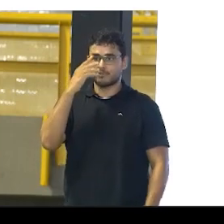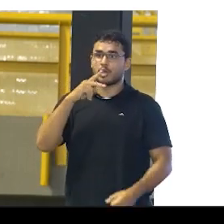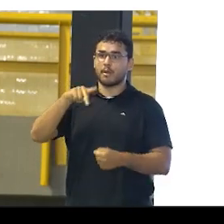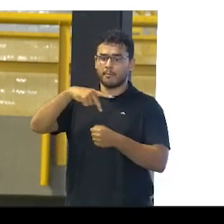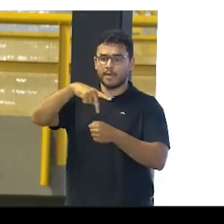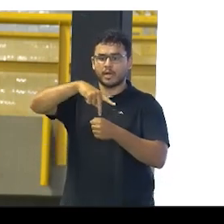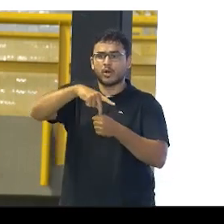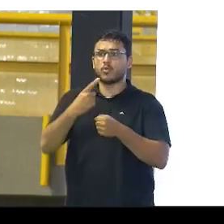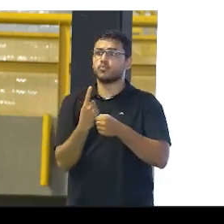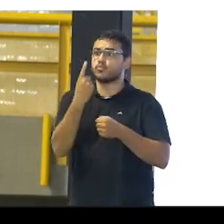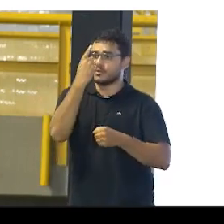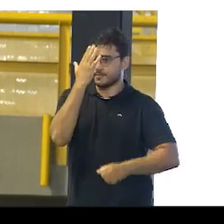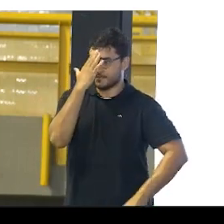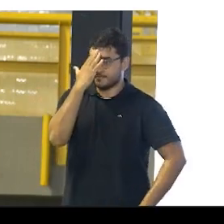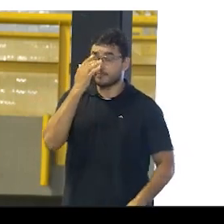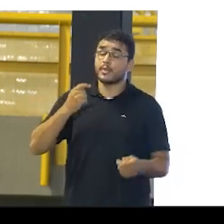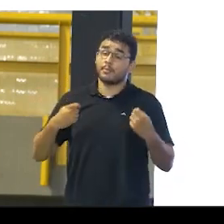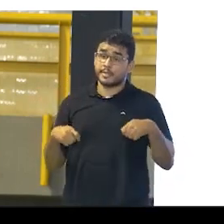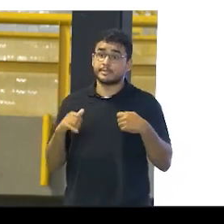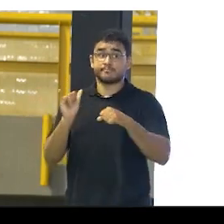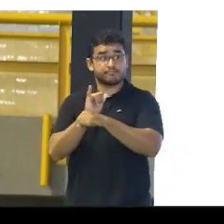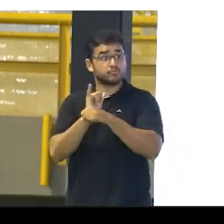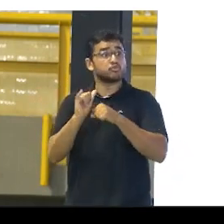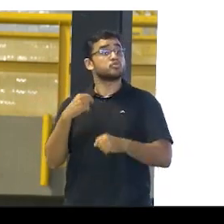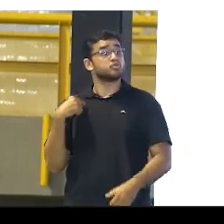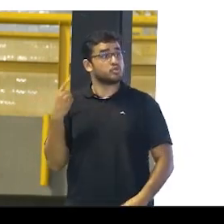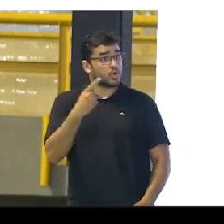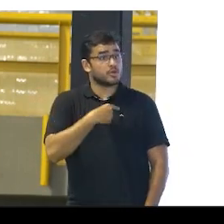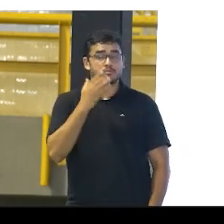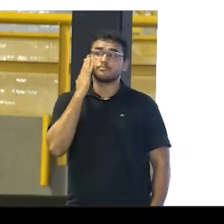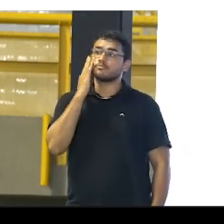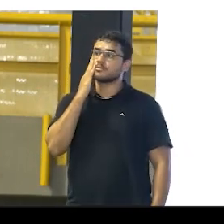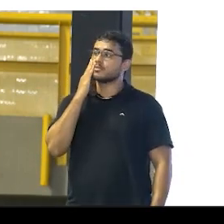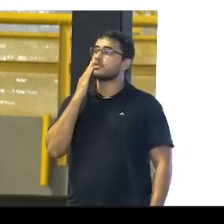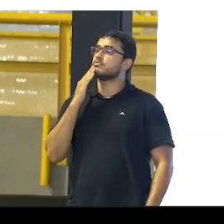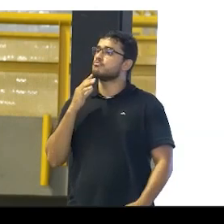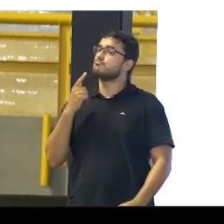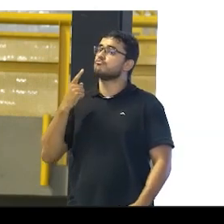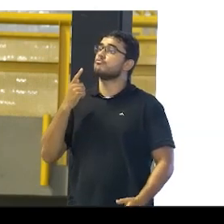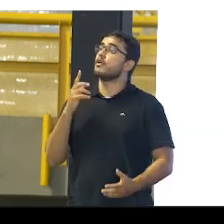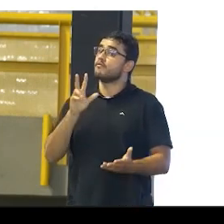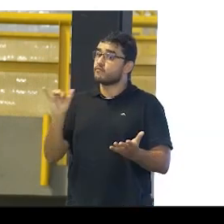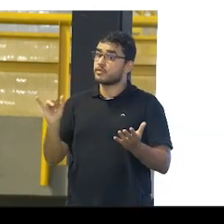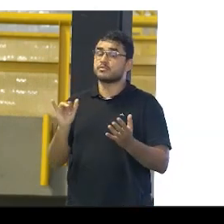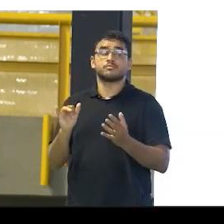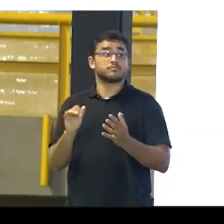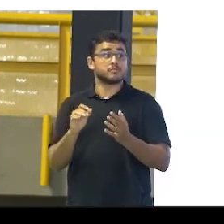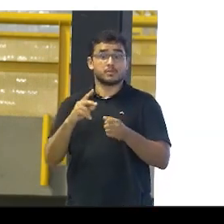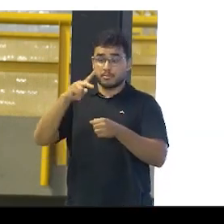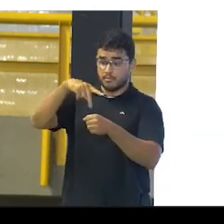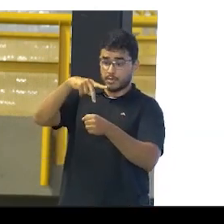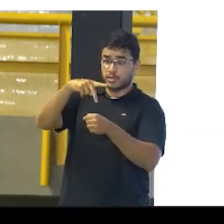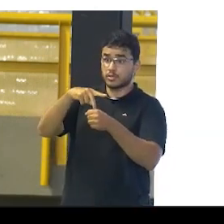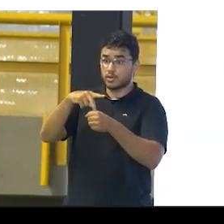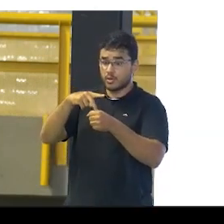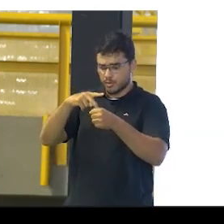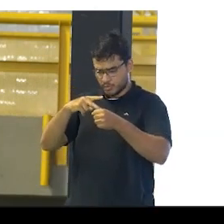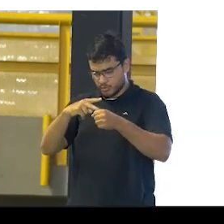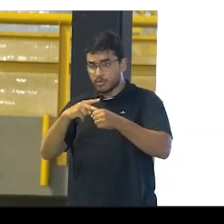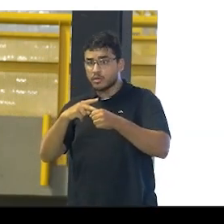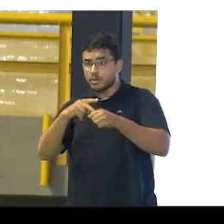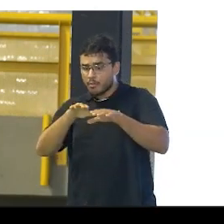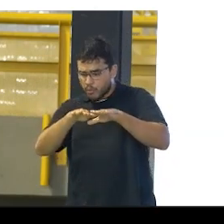e saídas, desde que a gente seja colocado contra a parede. Na hora que o petróleo estiver acabando, a gente